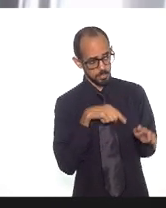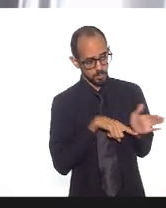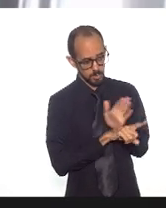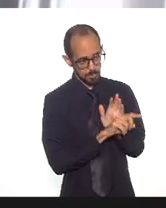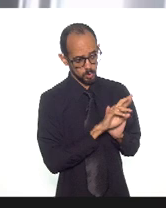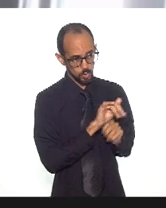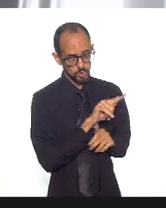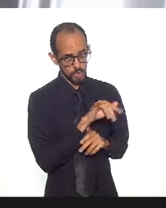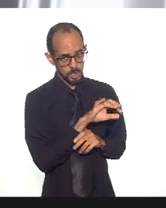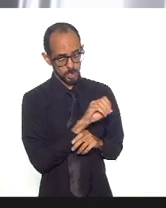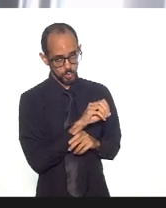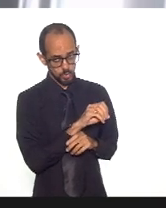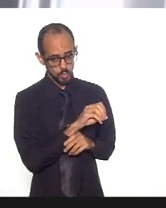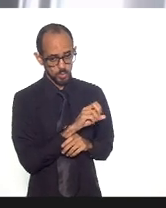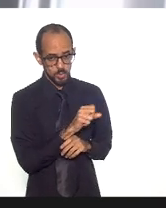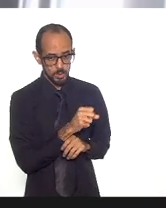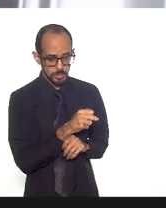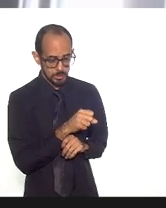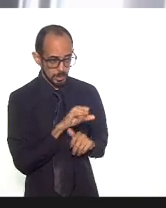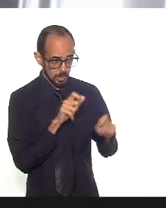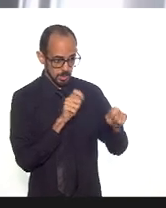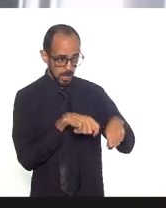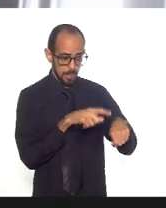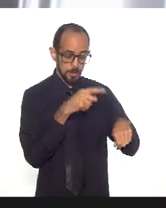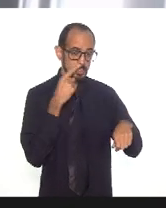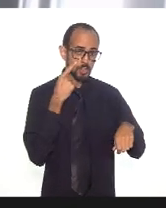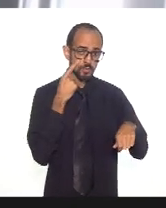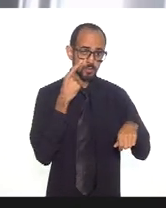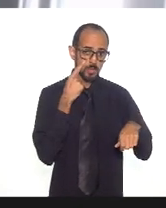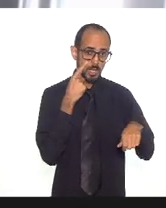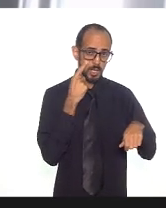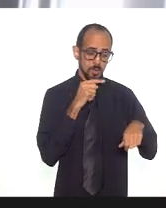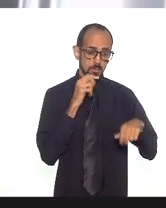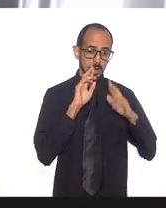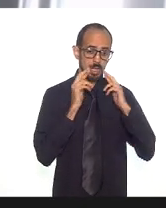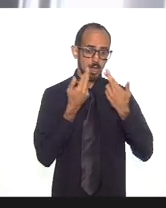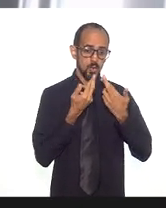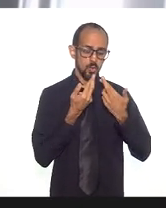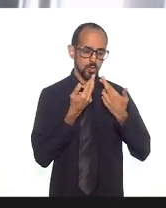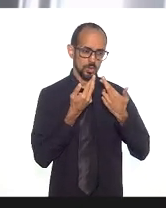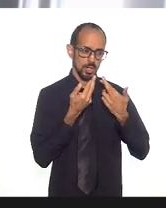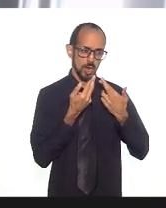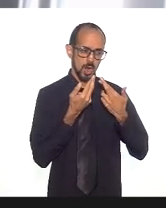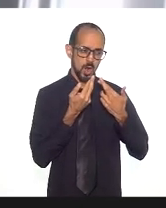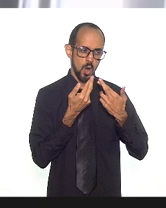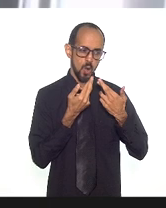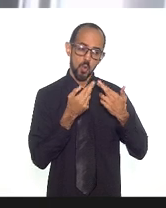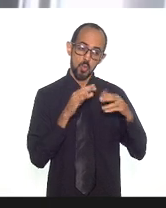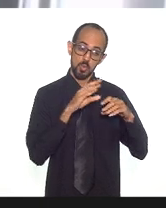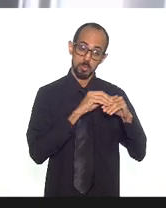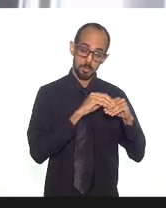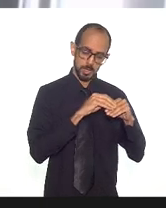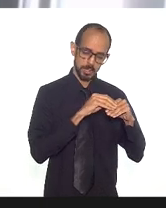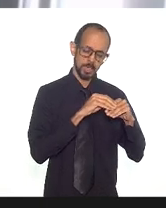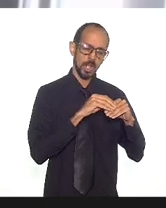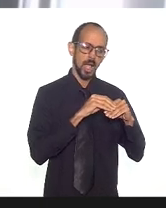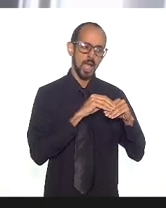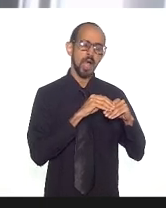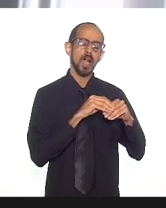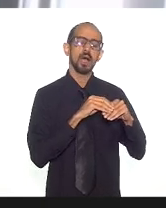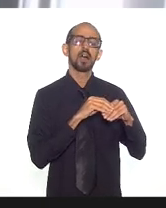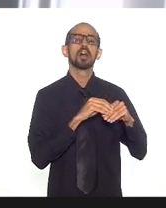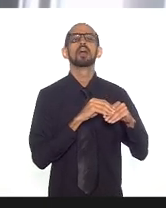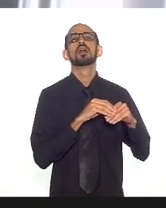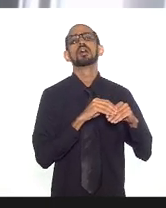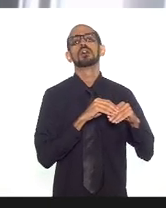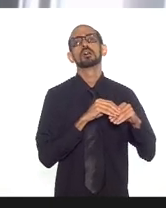a gente poderia ter, assim, uma reunião, talvez extraordinária, aí a critério de Vossa Senhoria, por favor, mas uma reunião